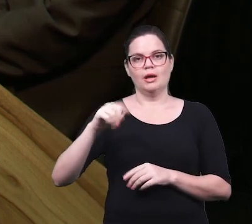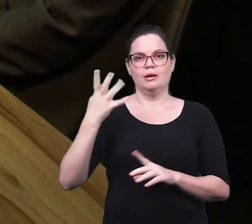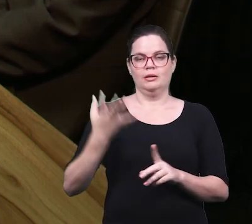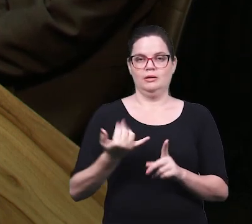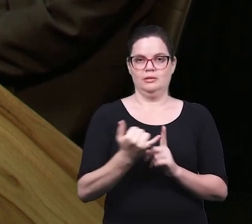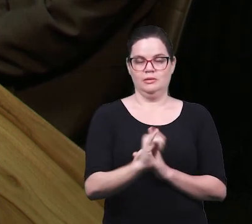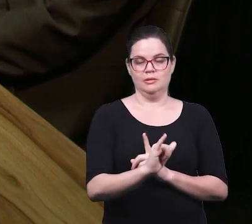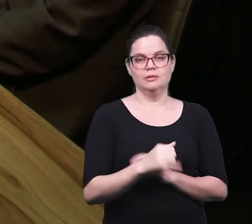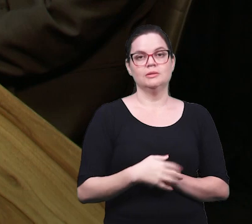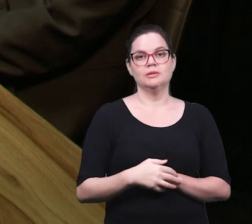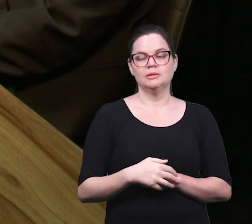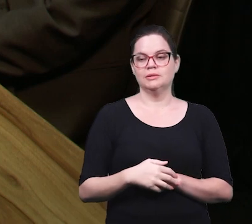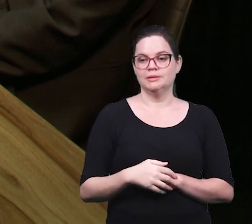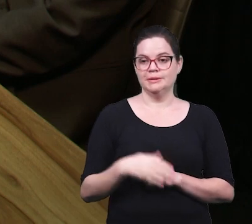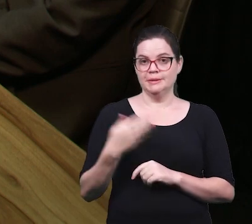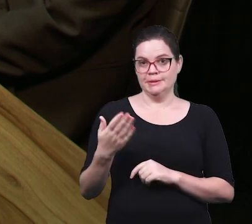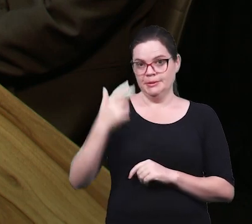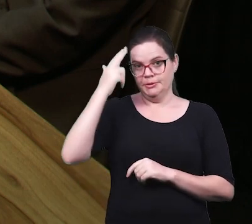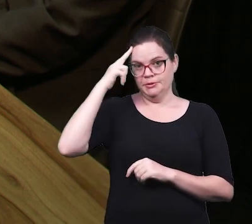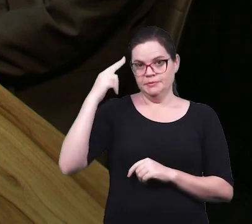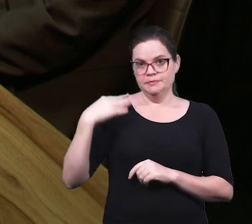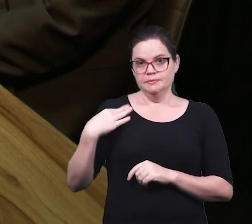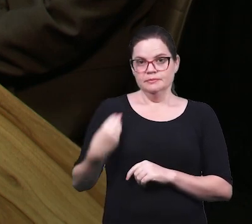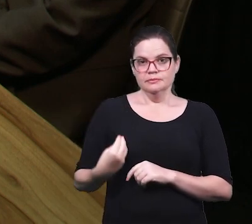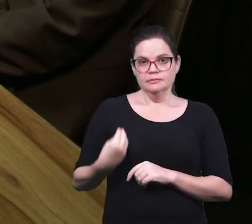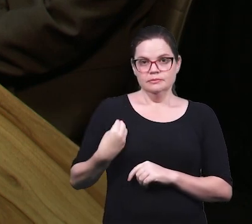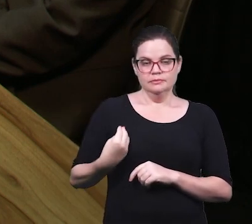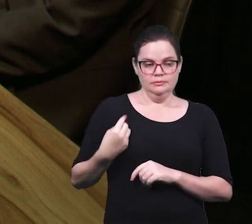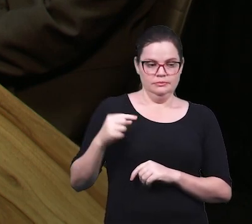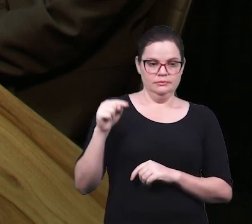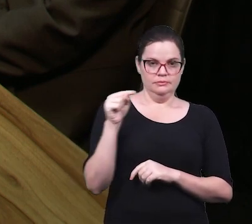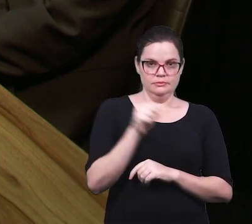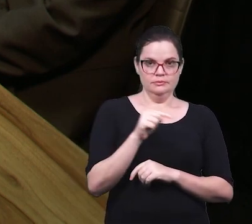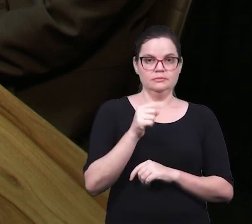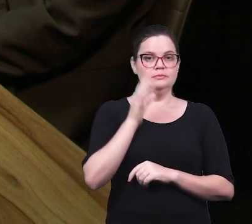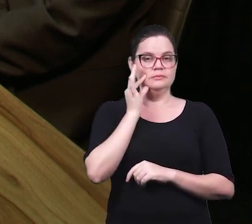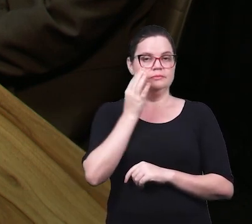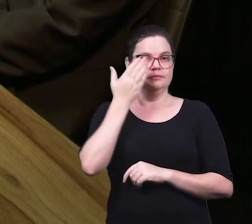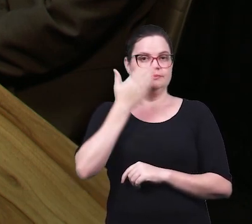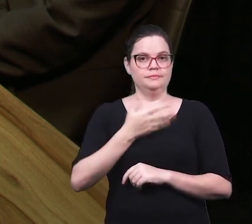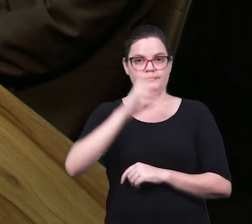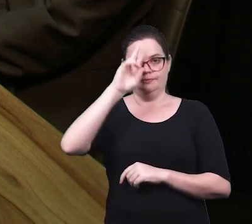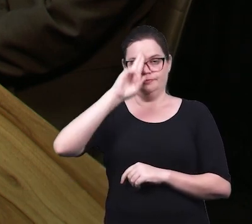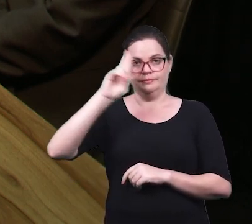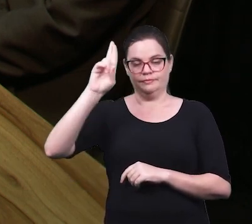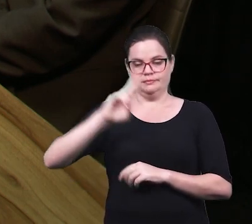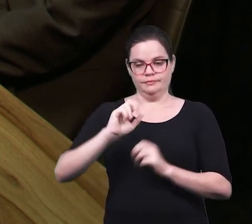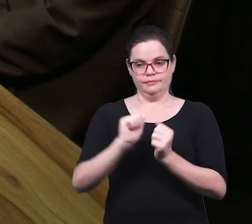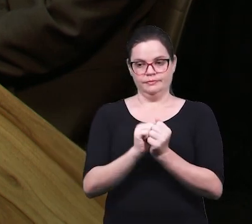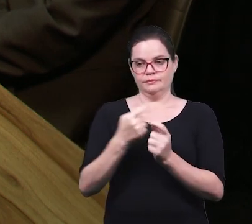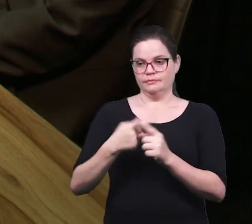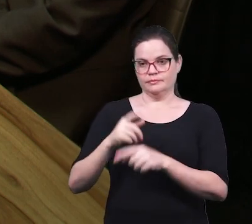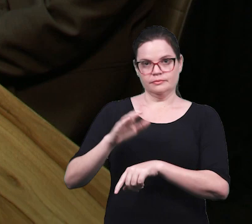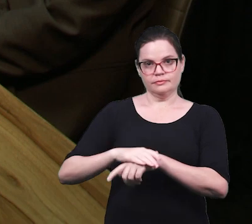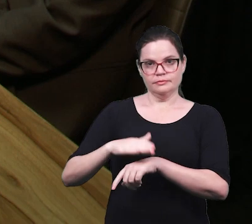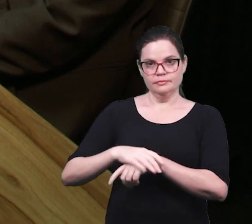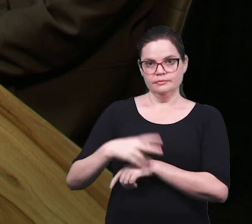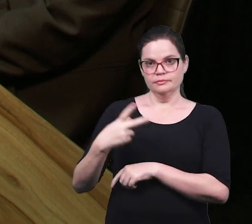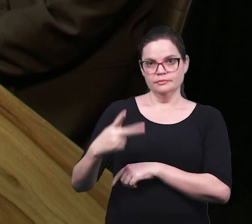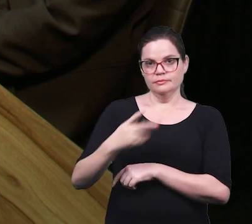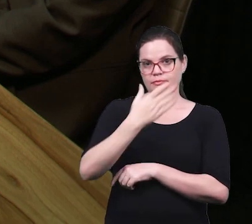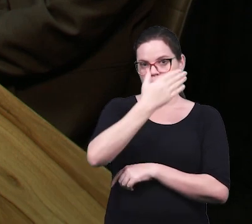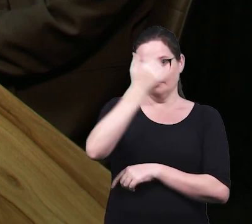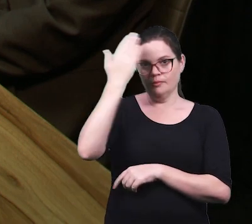então José estava ali, a prova de que o Senhor estava com ele, a prova de que o que José fazia não era dele, mas era